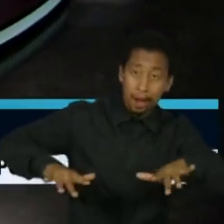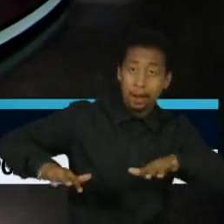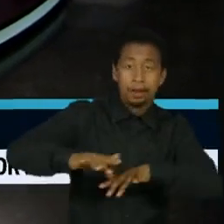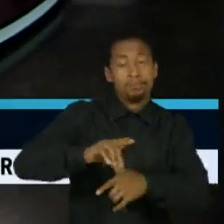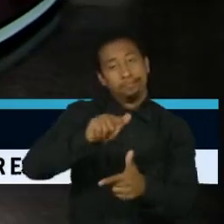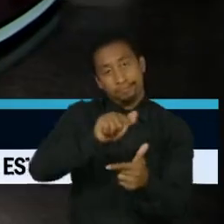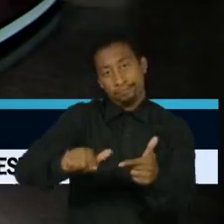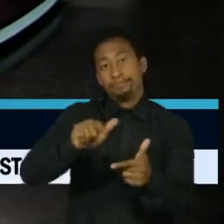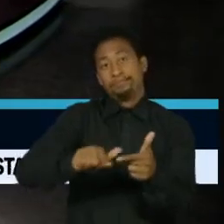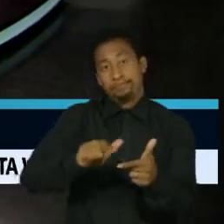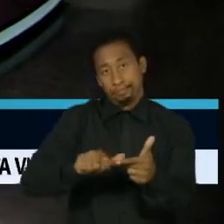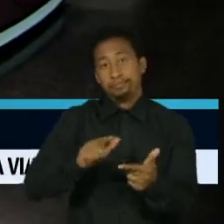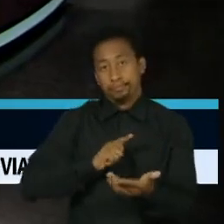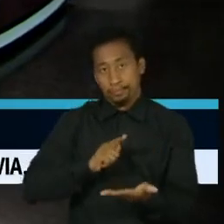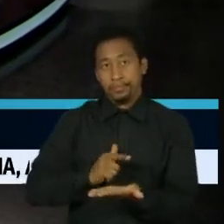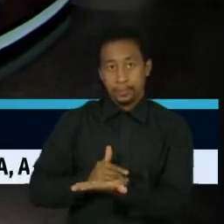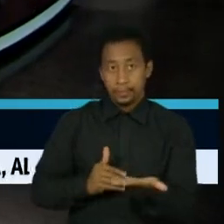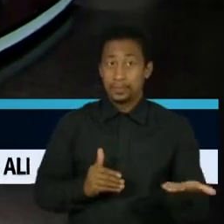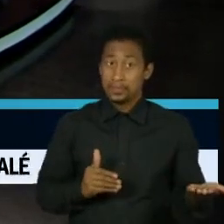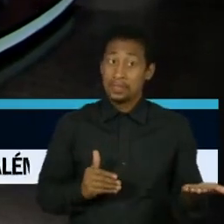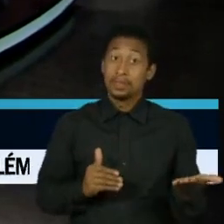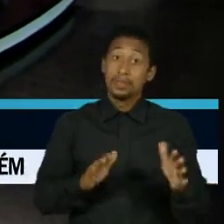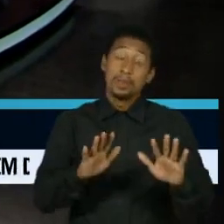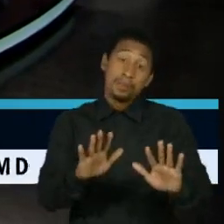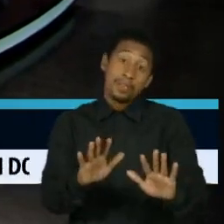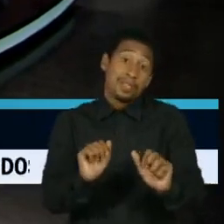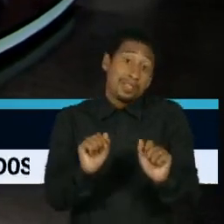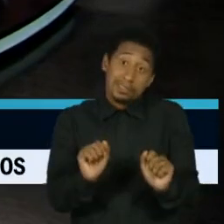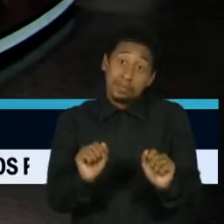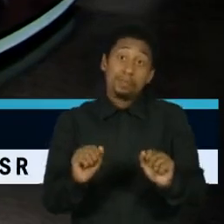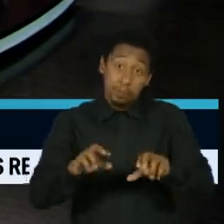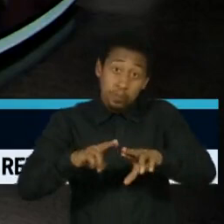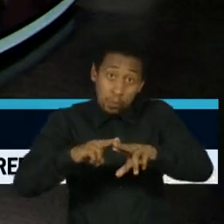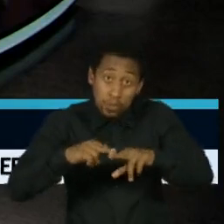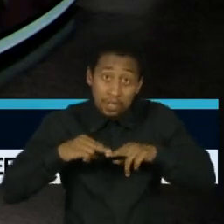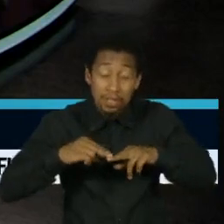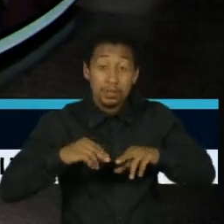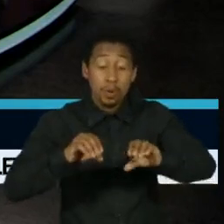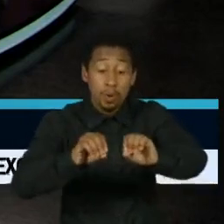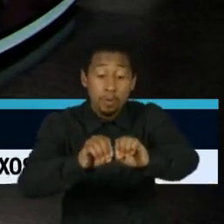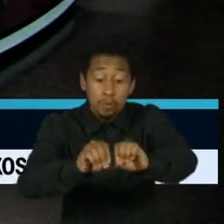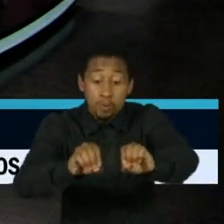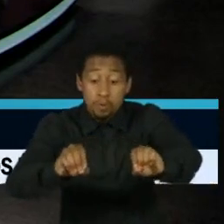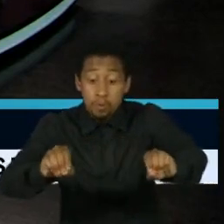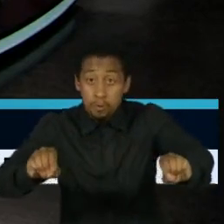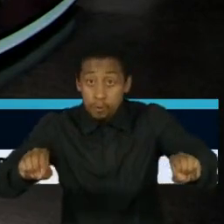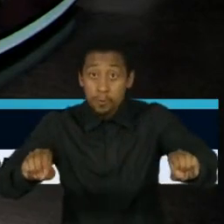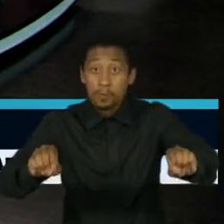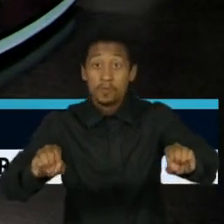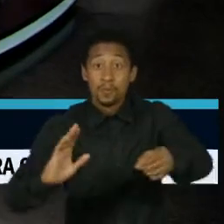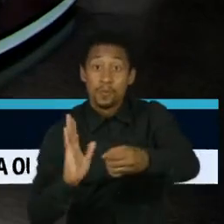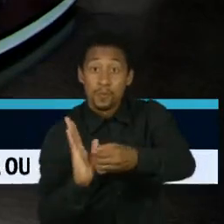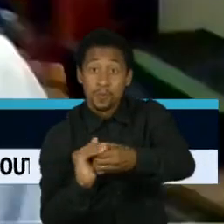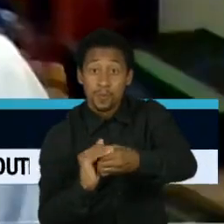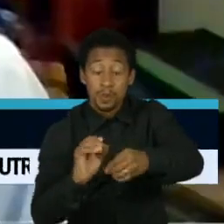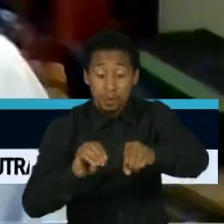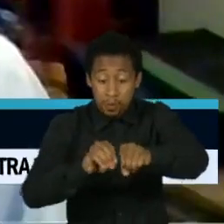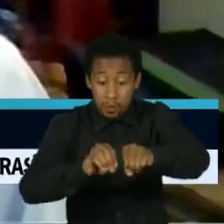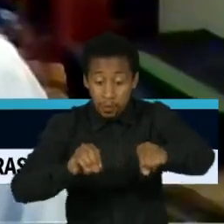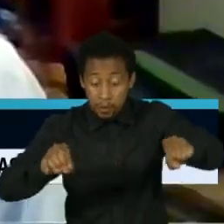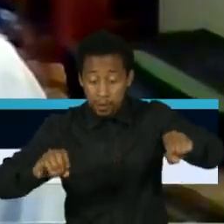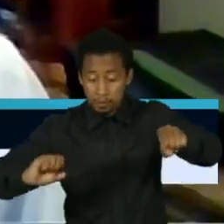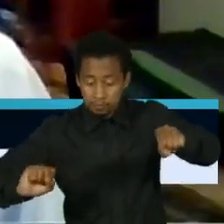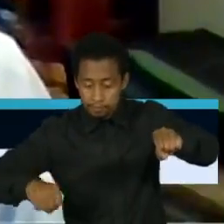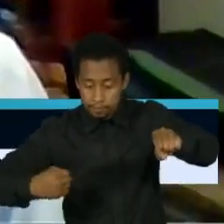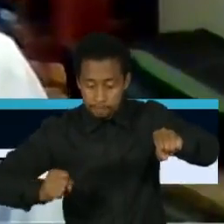problema. Nesse problema estava o interceptor. Então, certamente, o que aconteceu foi com